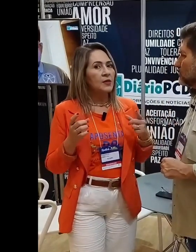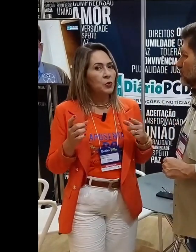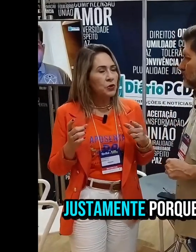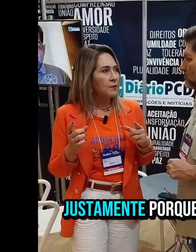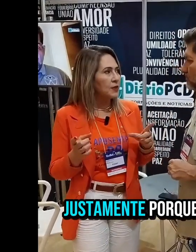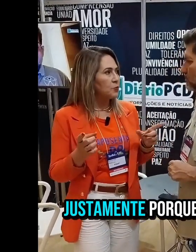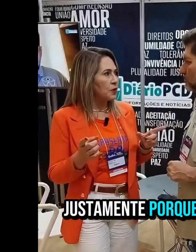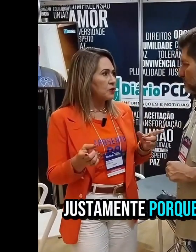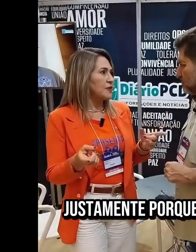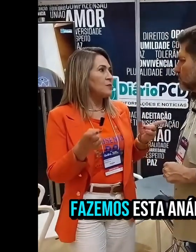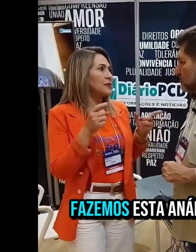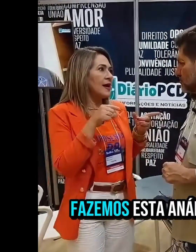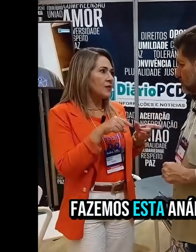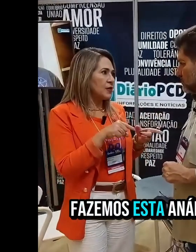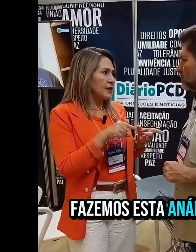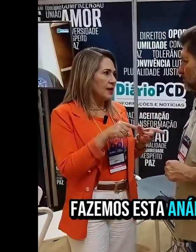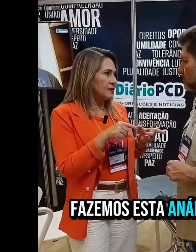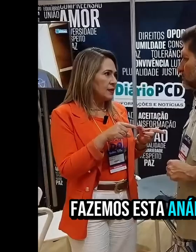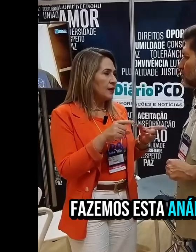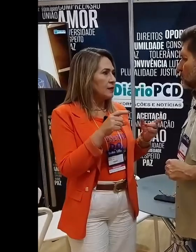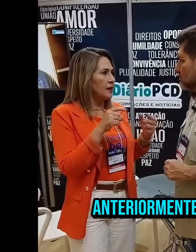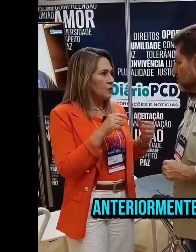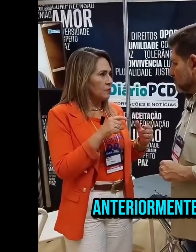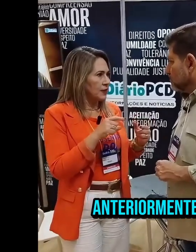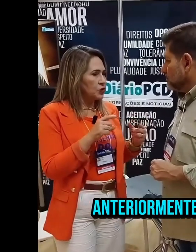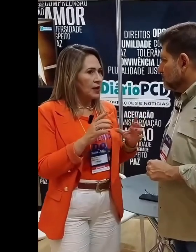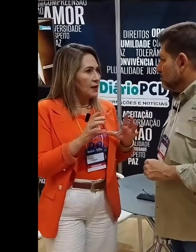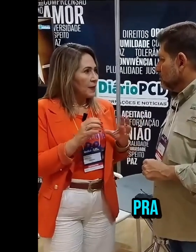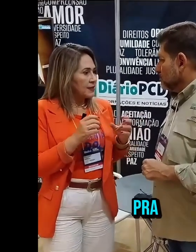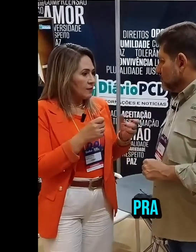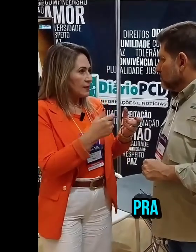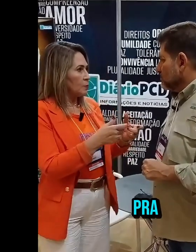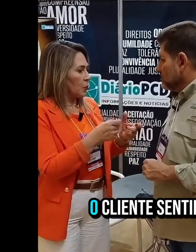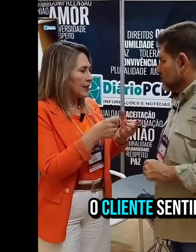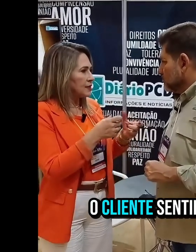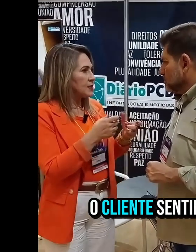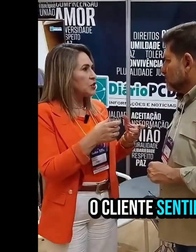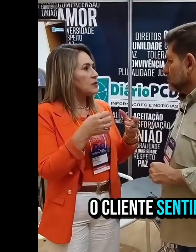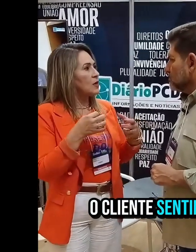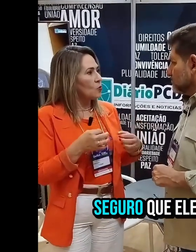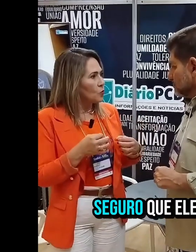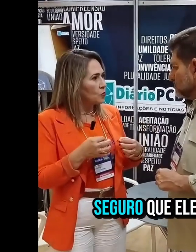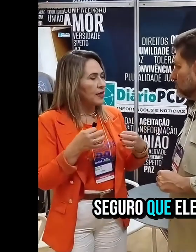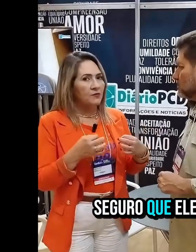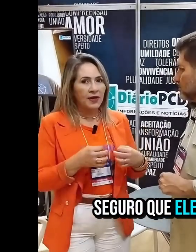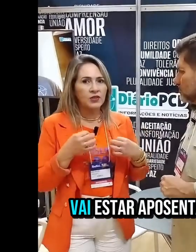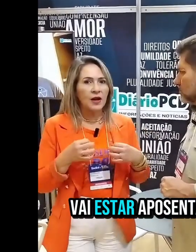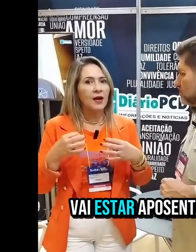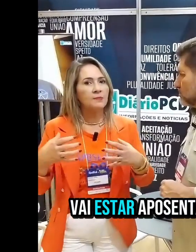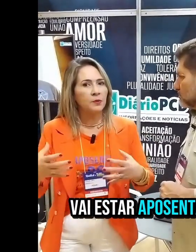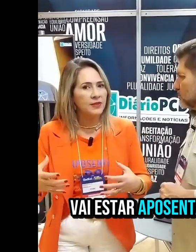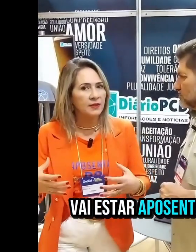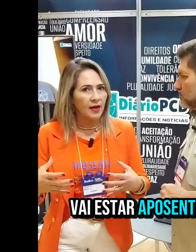administrativa, justamente porque nós fazemos esta análise anteriormente para o cliente sentir seguro que ele